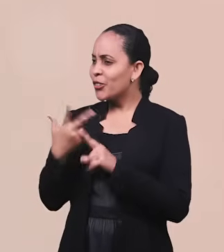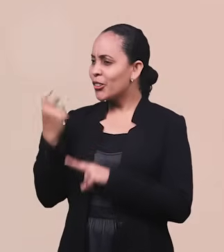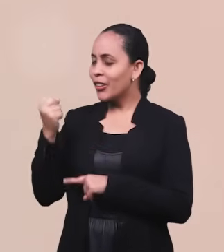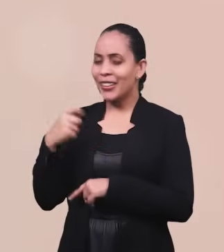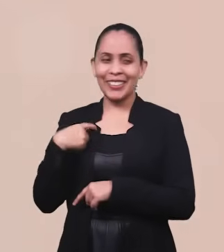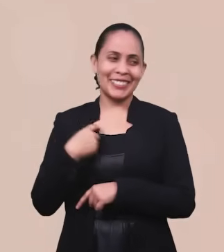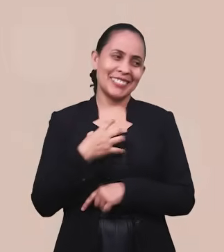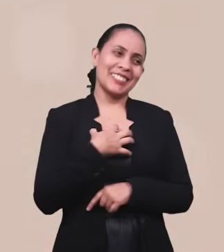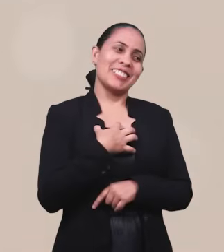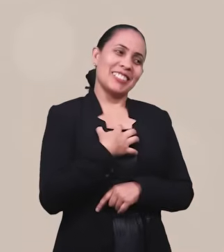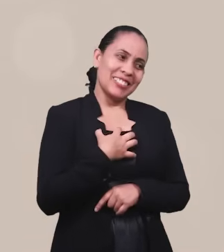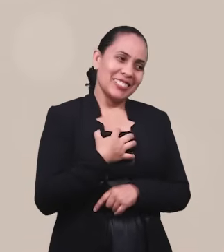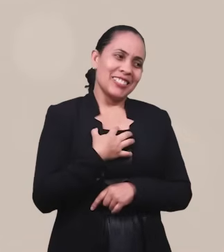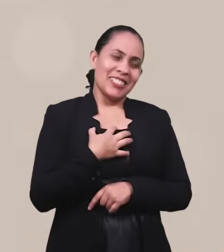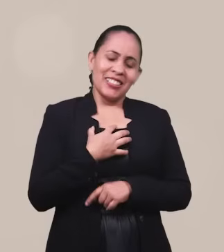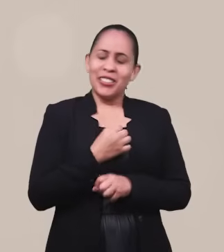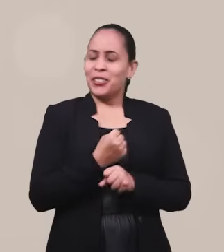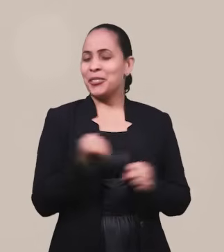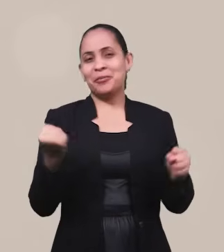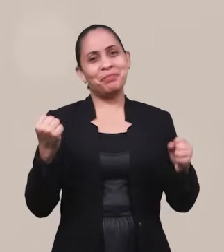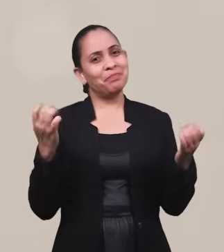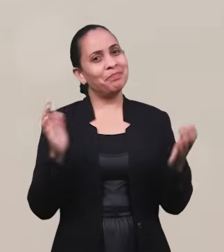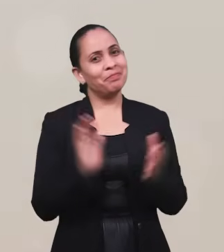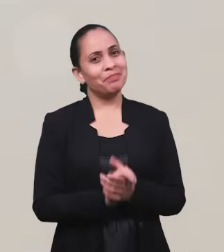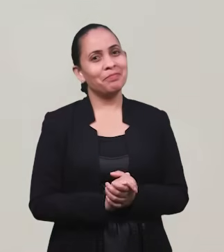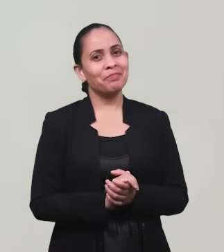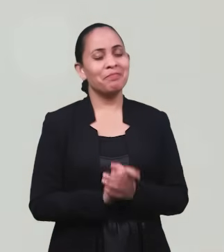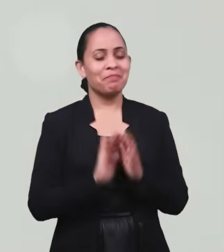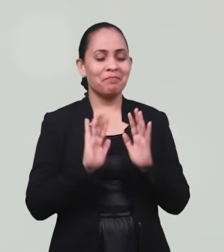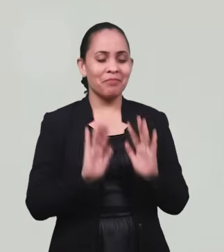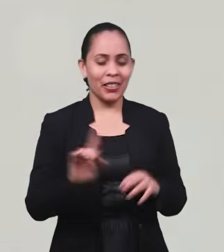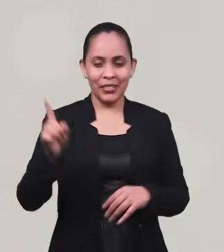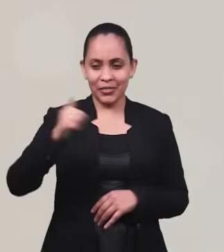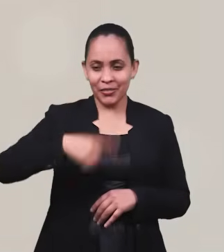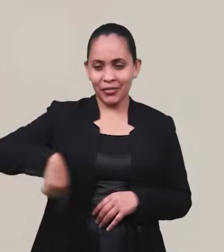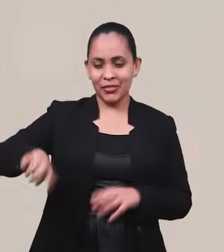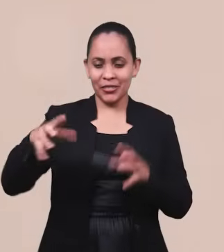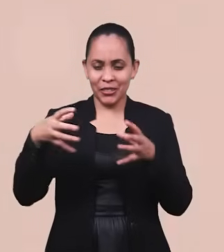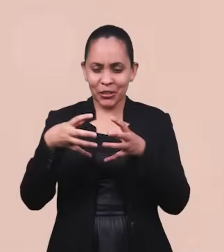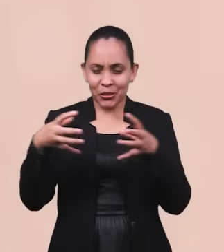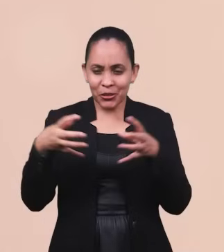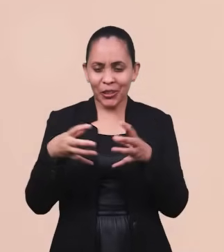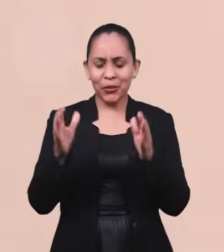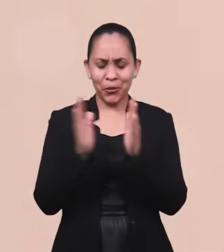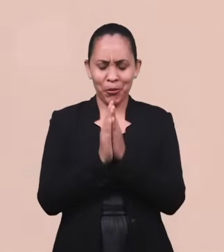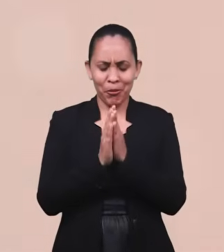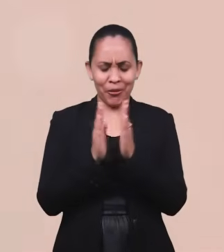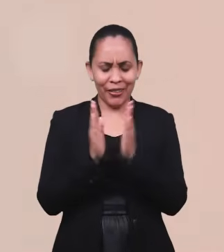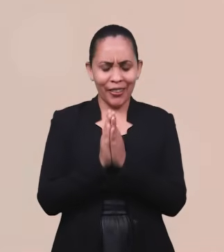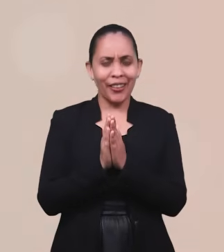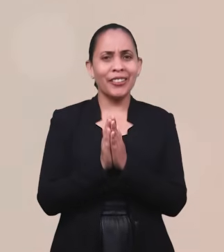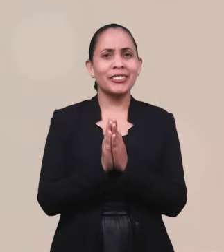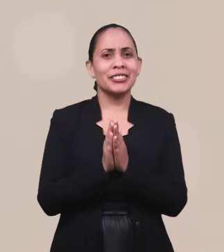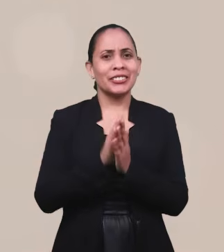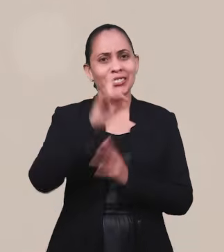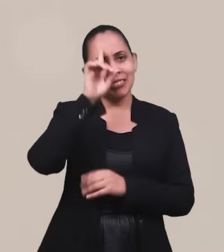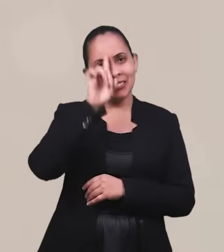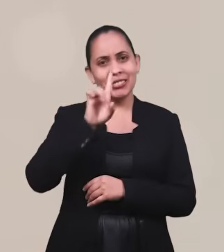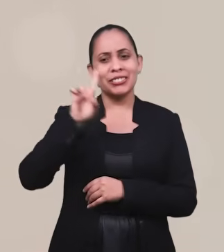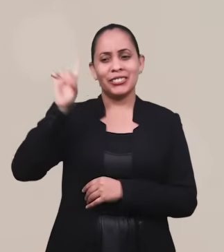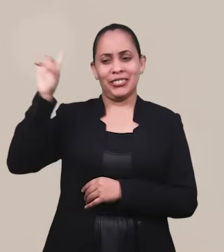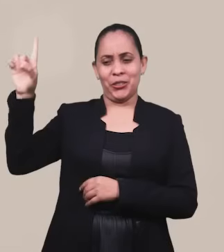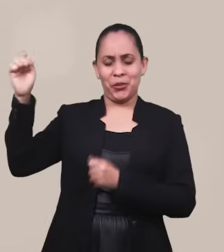todo feliz falou assim, irmãs, impossível. Mas eu vi que as irmãs e os irmãos oraram e